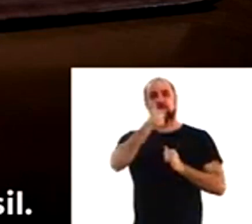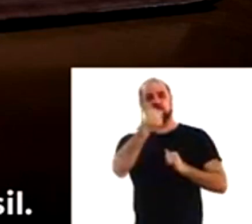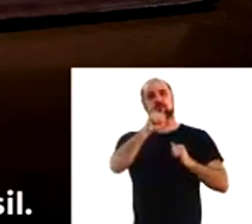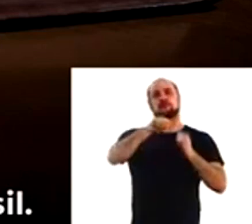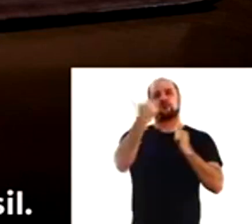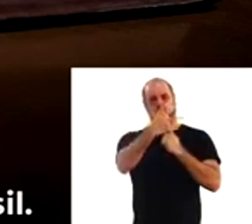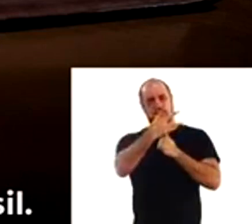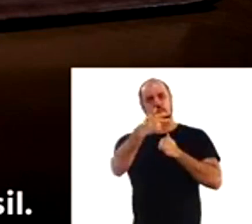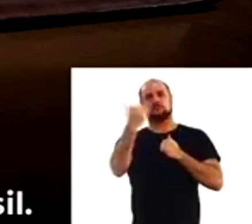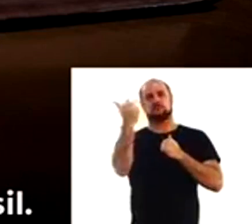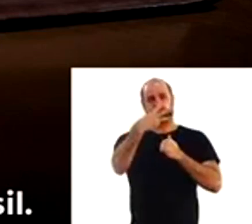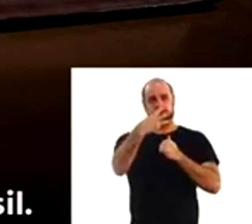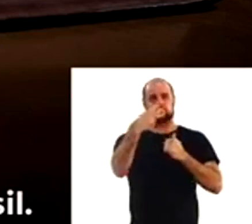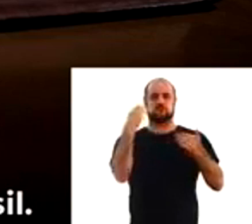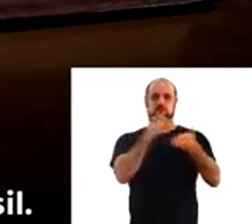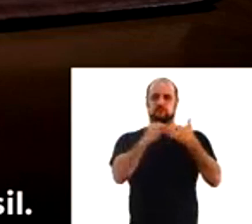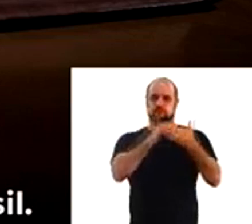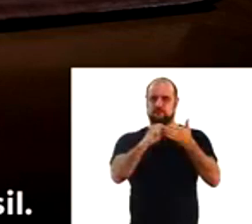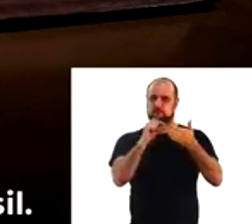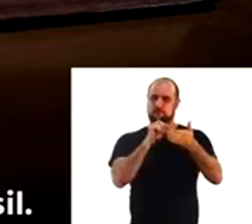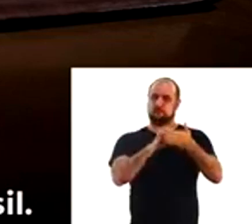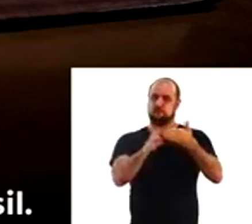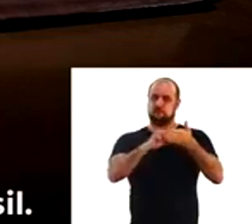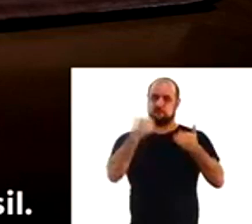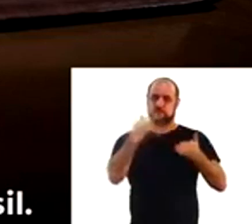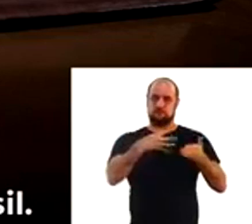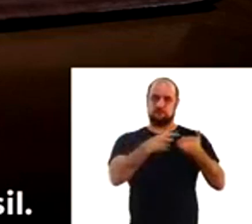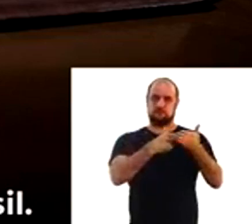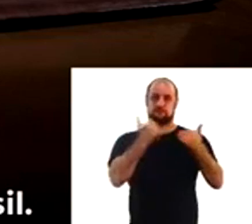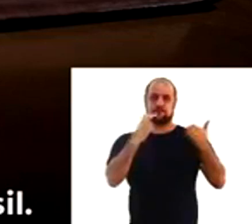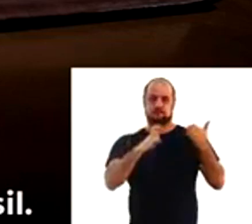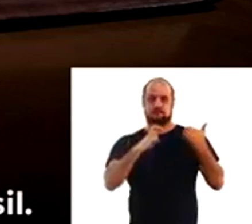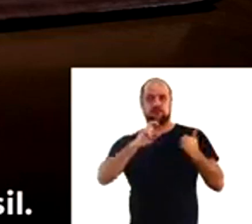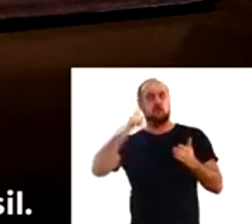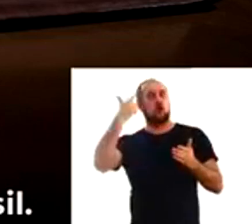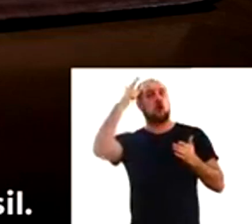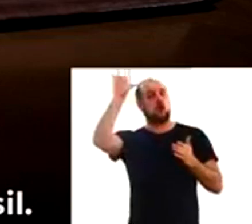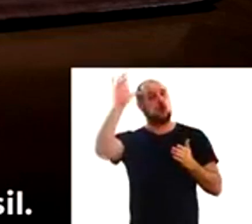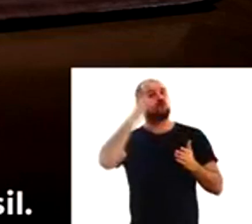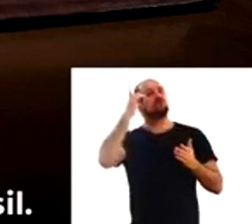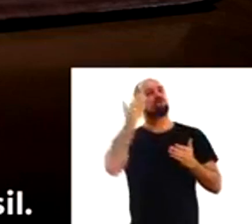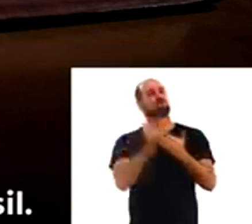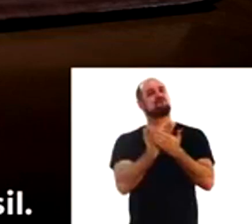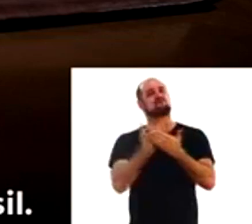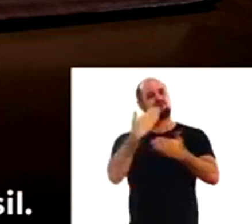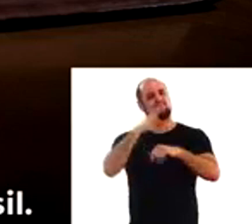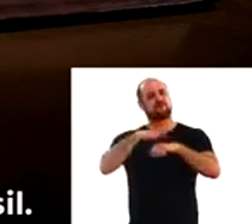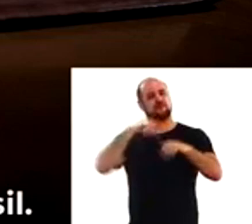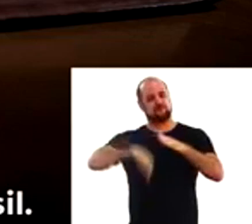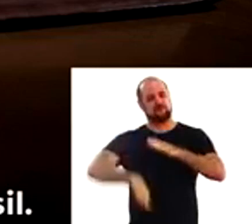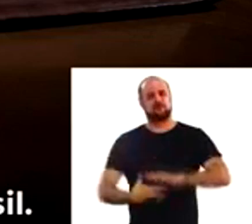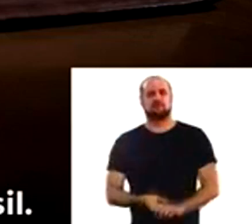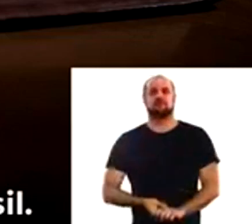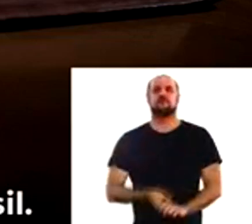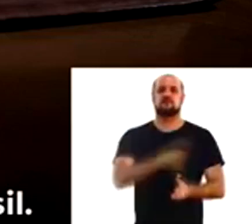13, porque os versículos 14 e 15 estão reservados para um outro momento, uma outra exposição. Está escrito